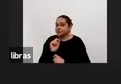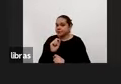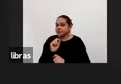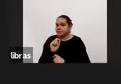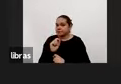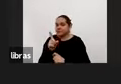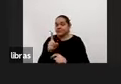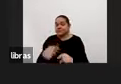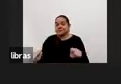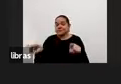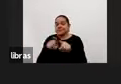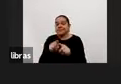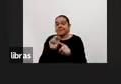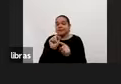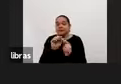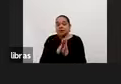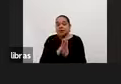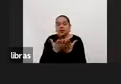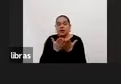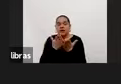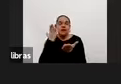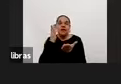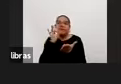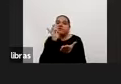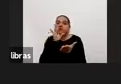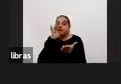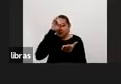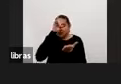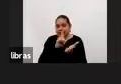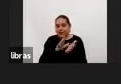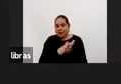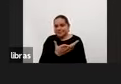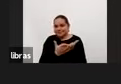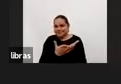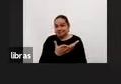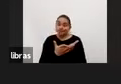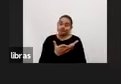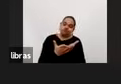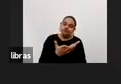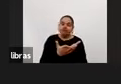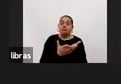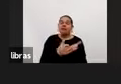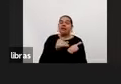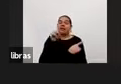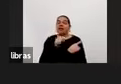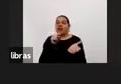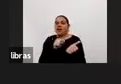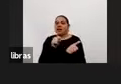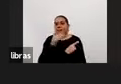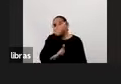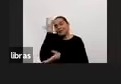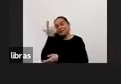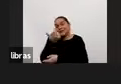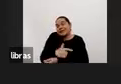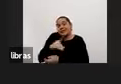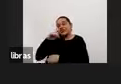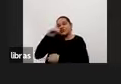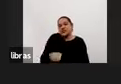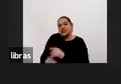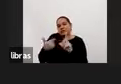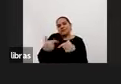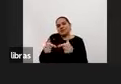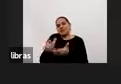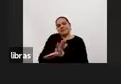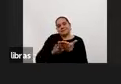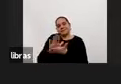amarela. Tá? Que é aquela carteira lá onde a pessoa que não vai ter mais nenhum direito, sim, além do que está previsto